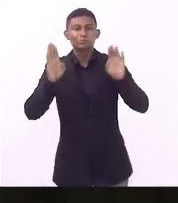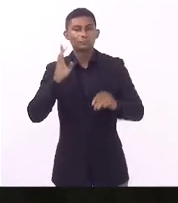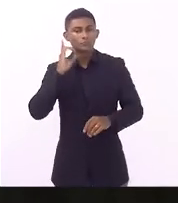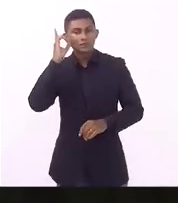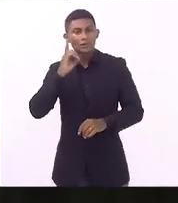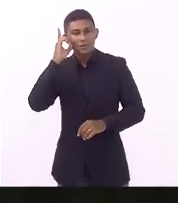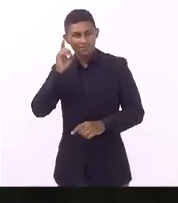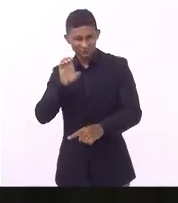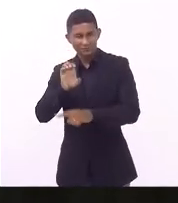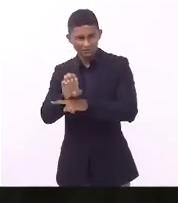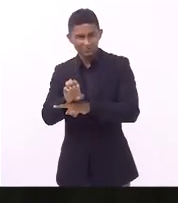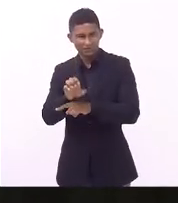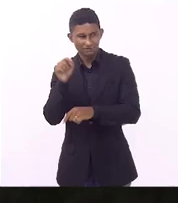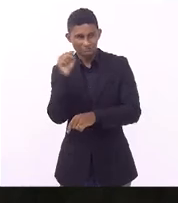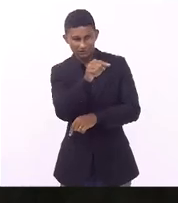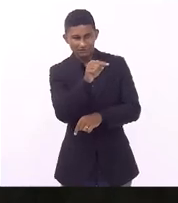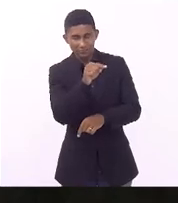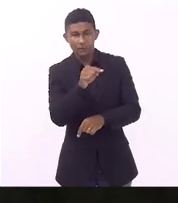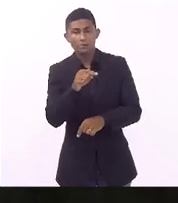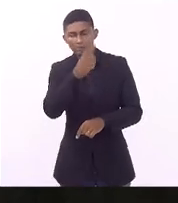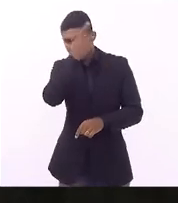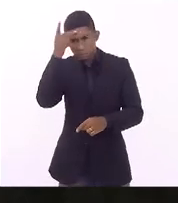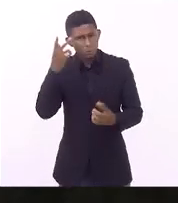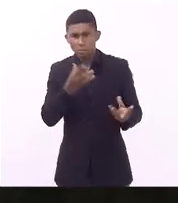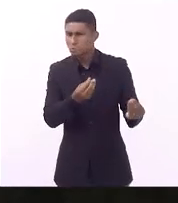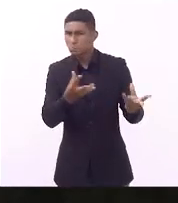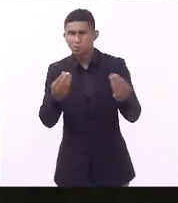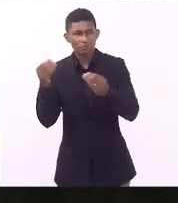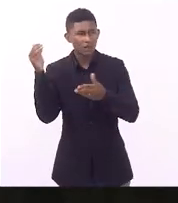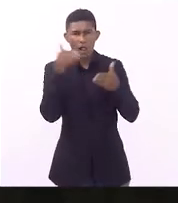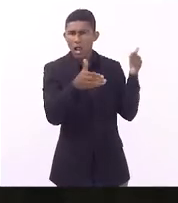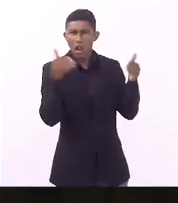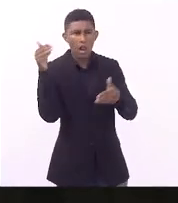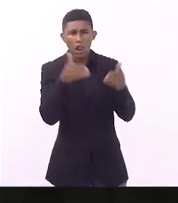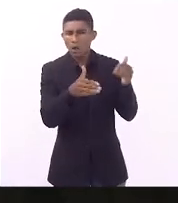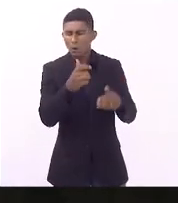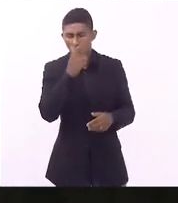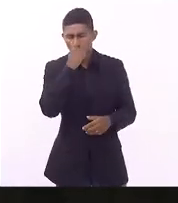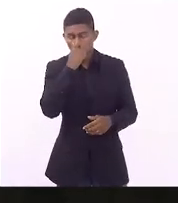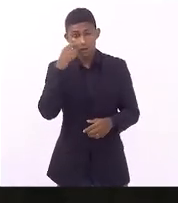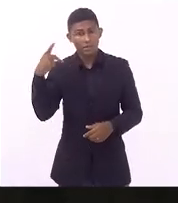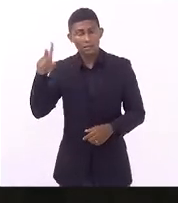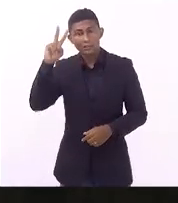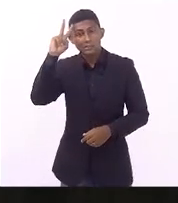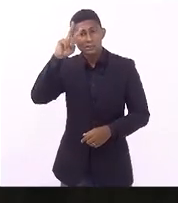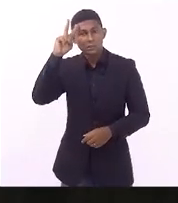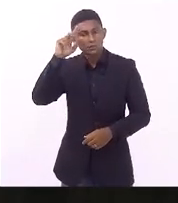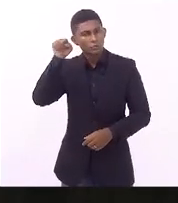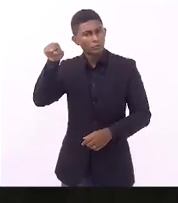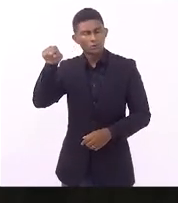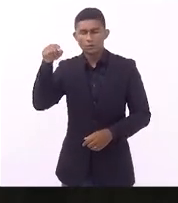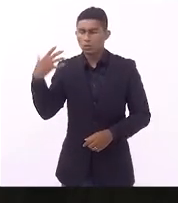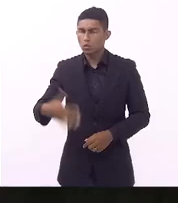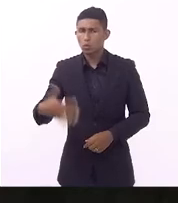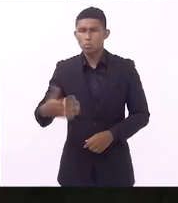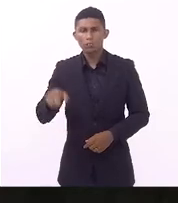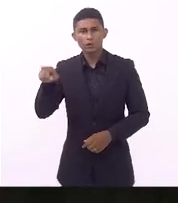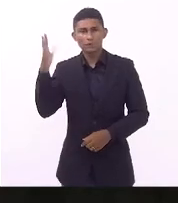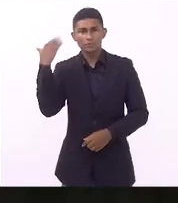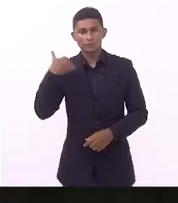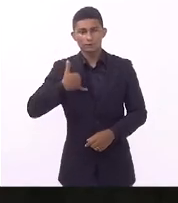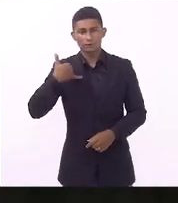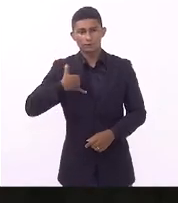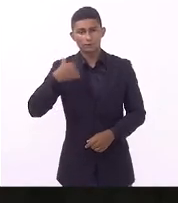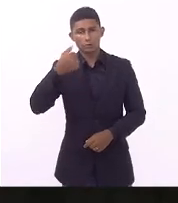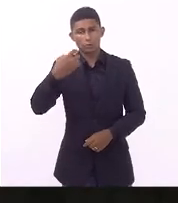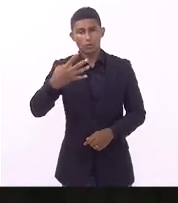estadual. A história dela é muito bacana, é muito brilhante. Com apenas 14 anos, ela começou a